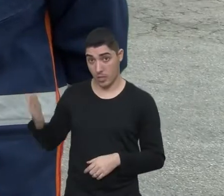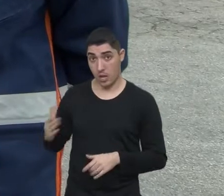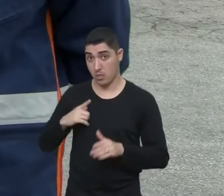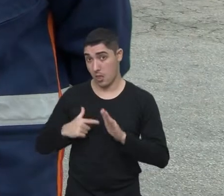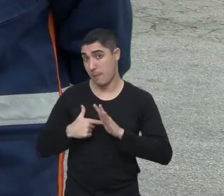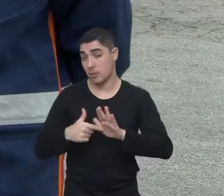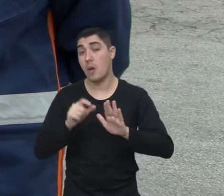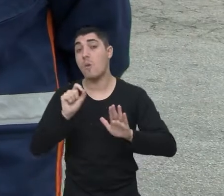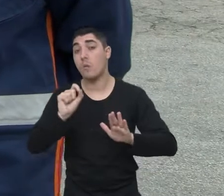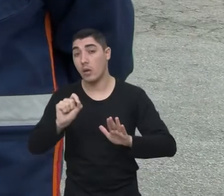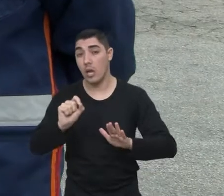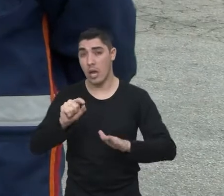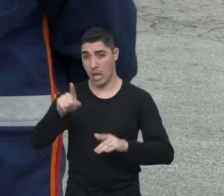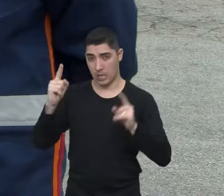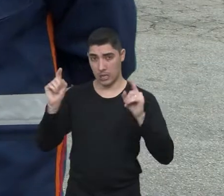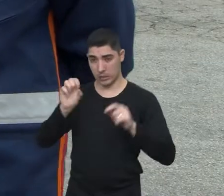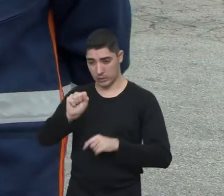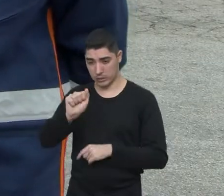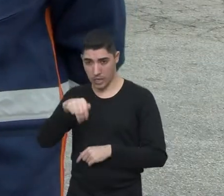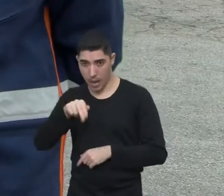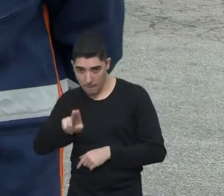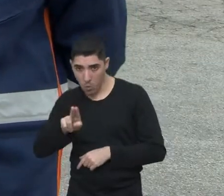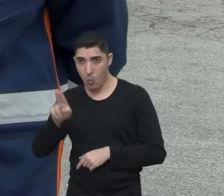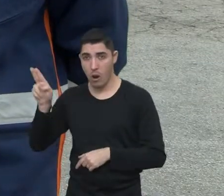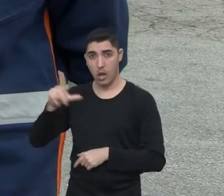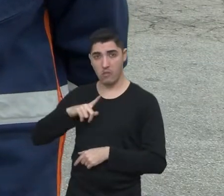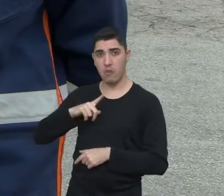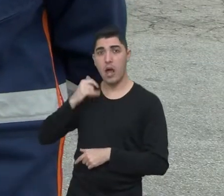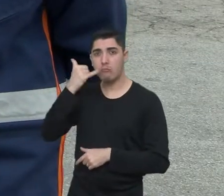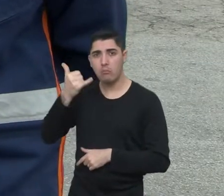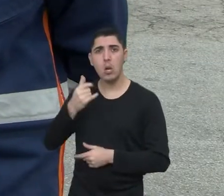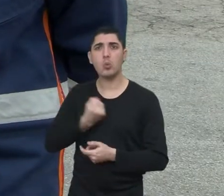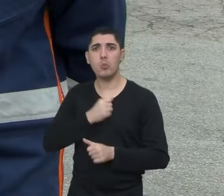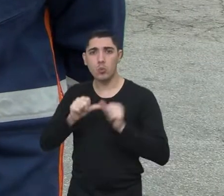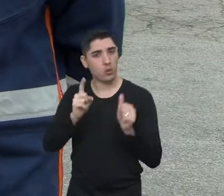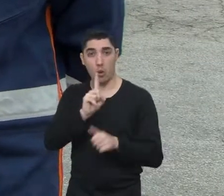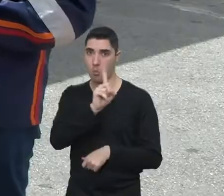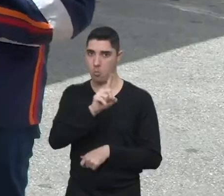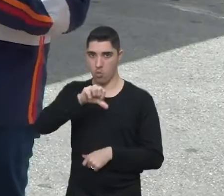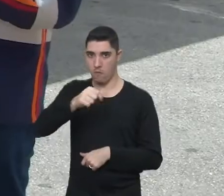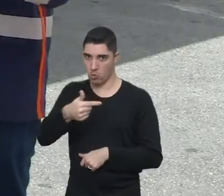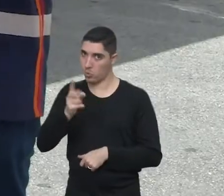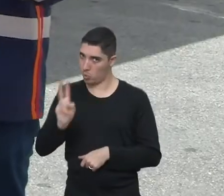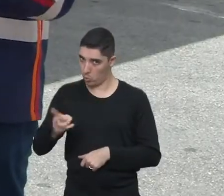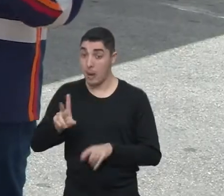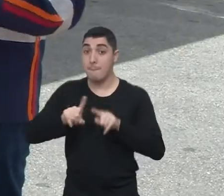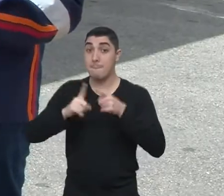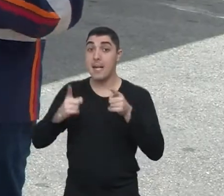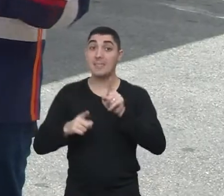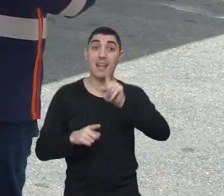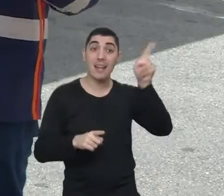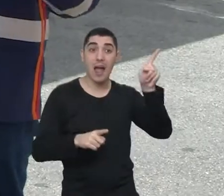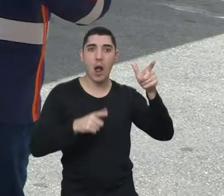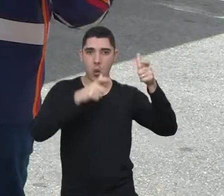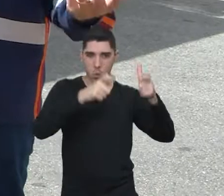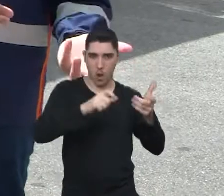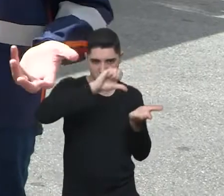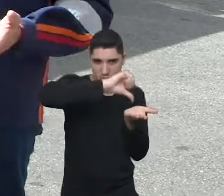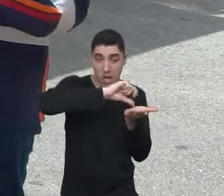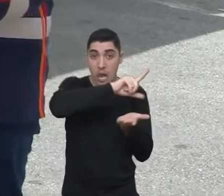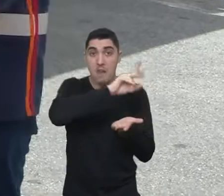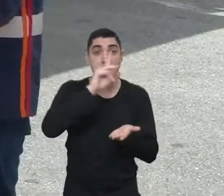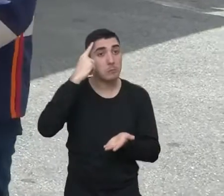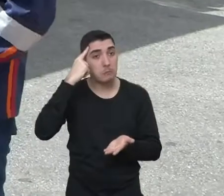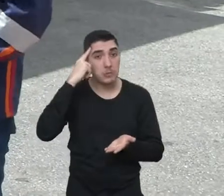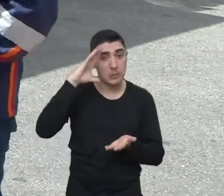que a forma de acionar o SAMU não mudará. Continuará com o número 192, mas será a central quem vai definir se